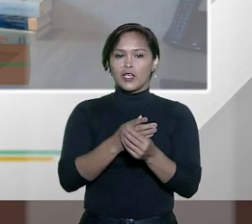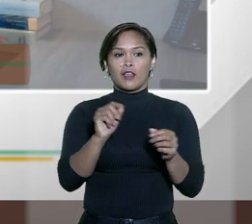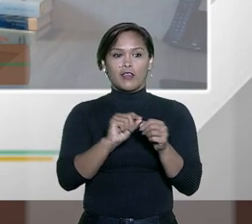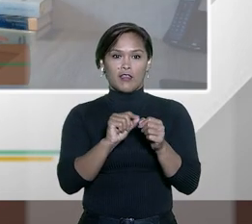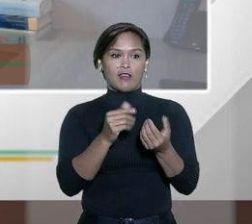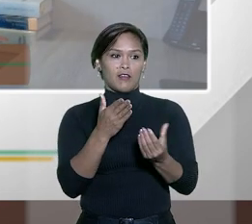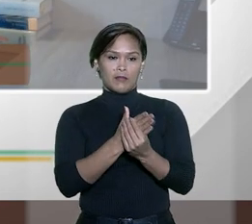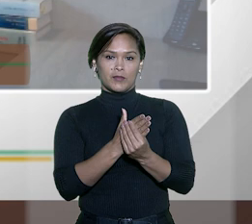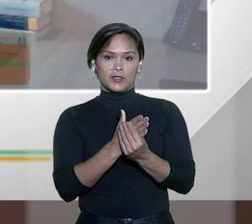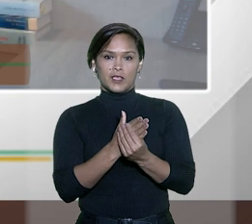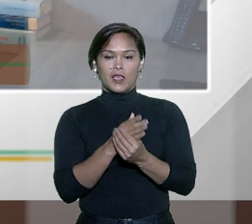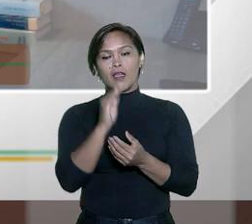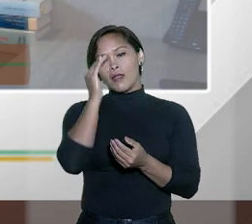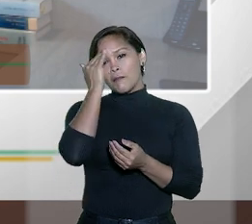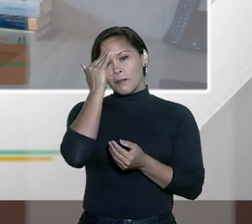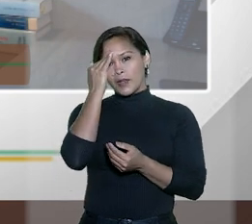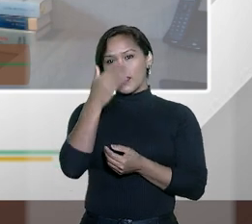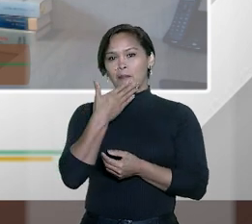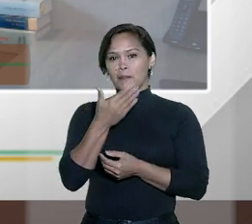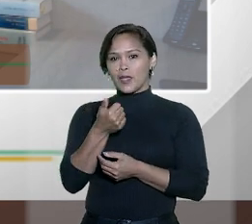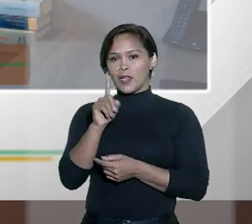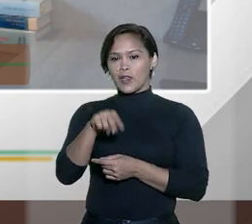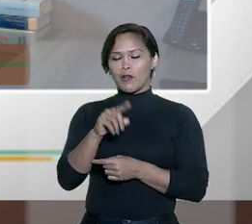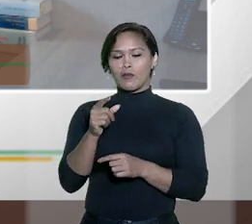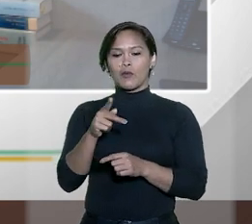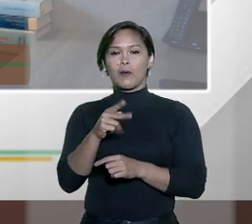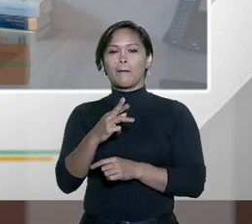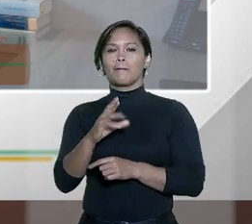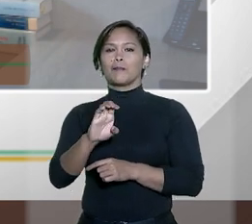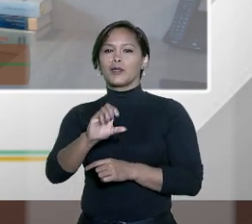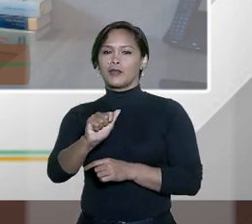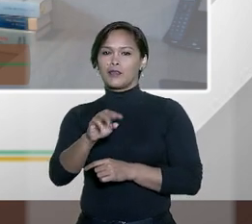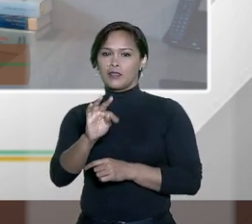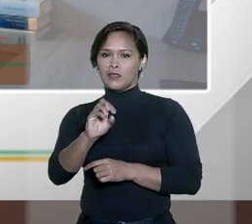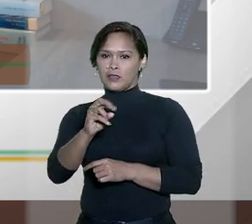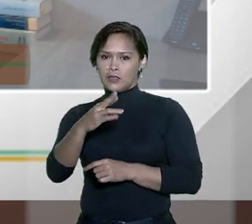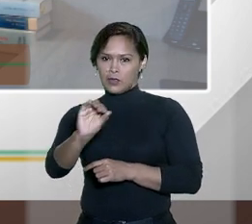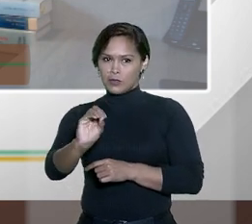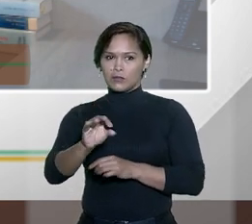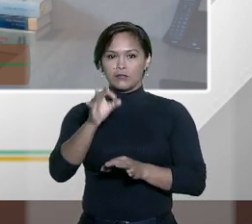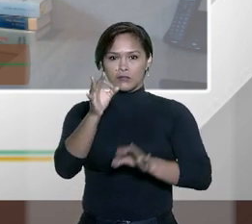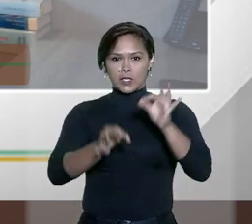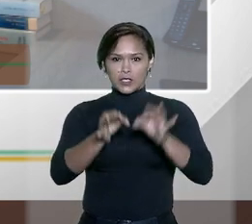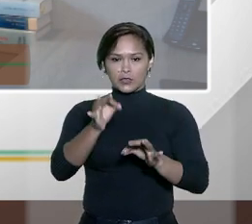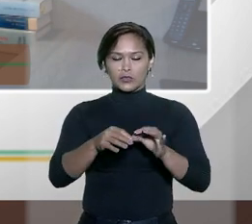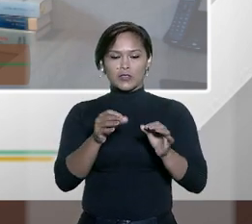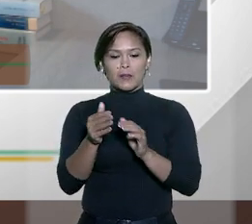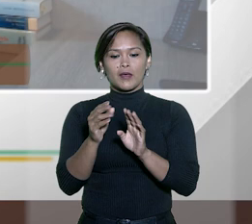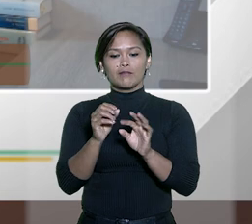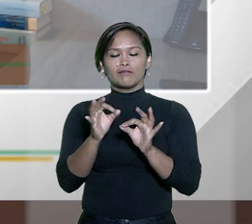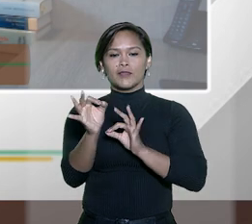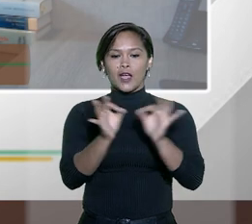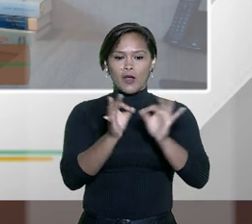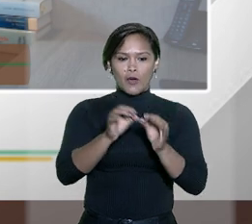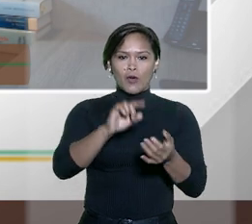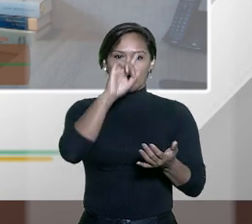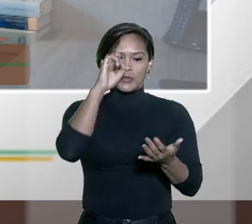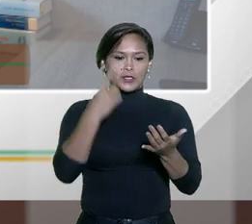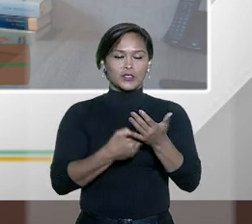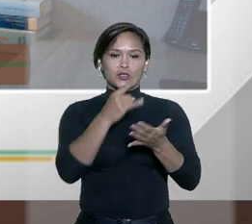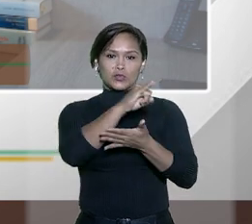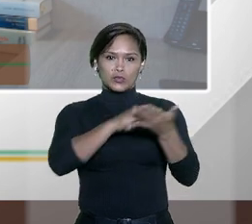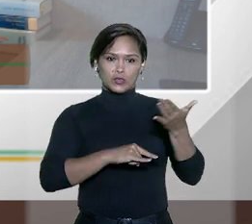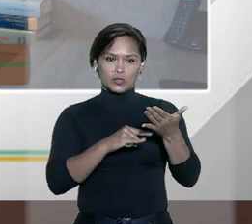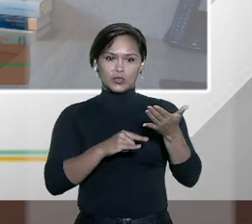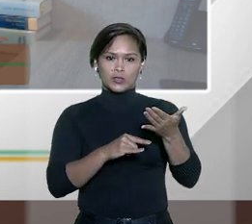do processo, para ele entender o que seria o precatório, é justamente a ordem que o juiz